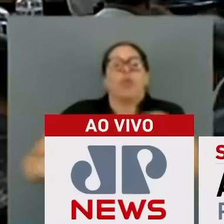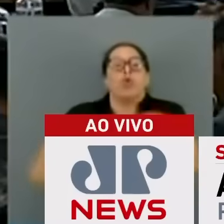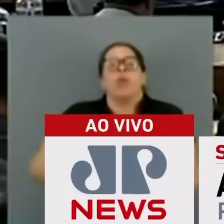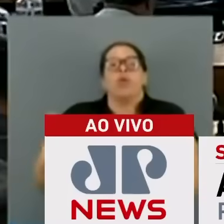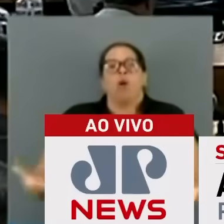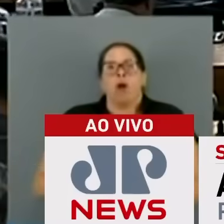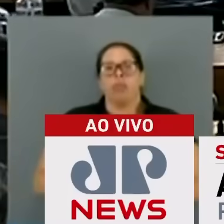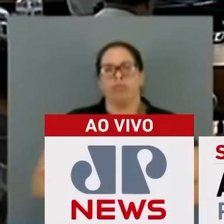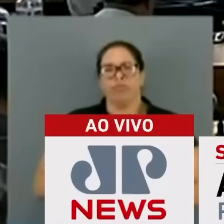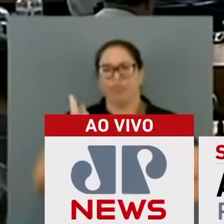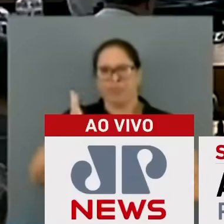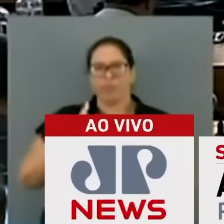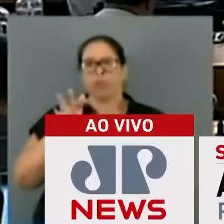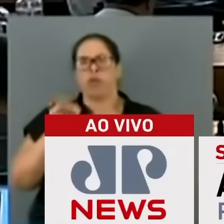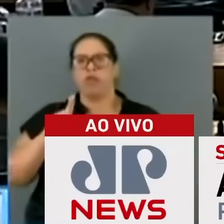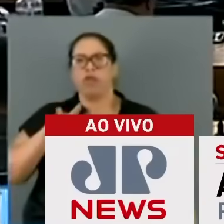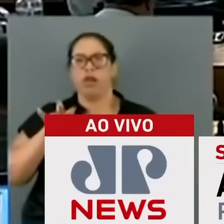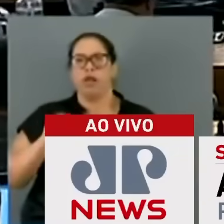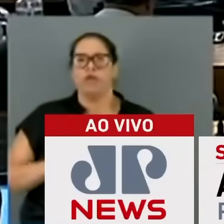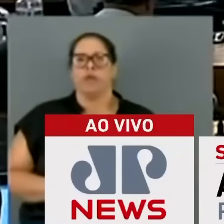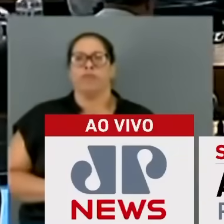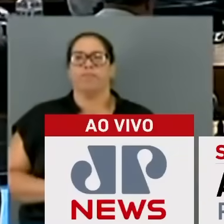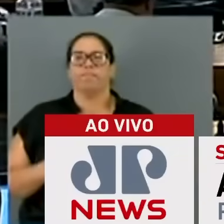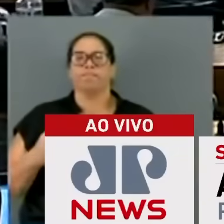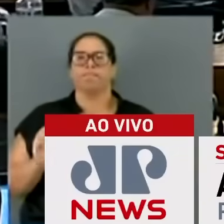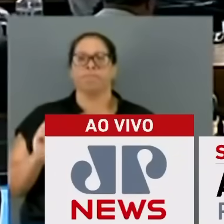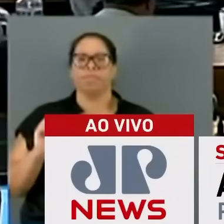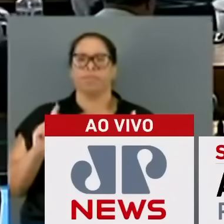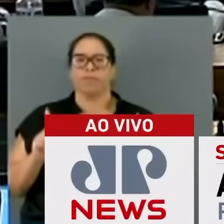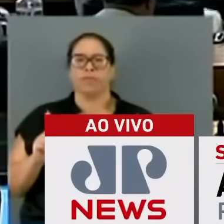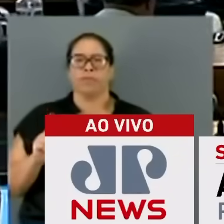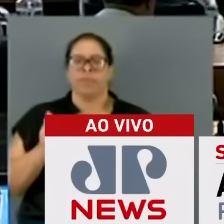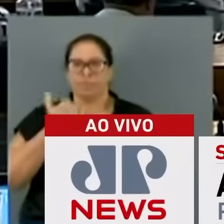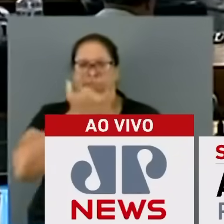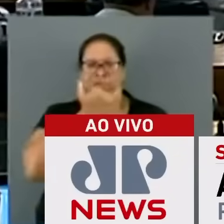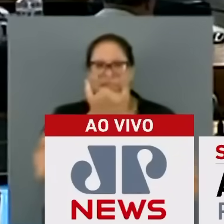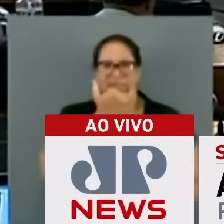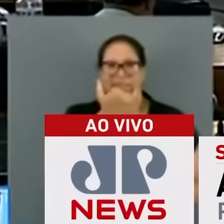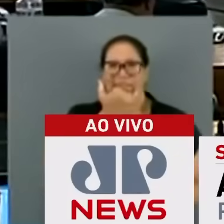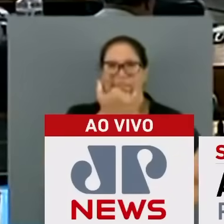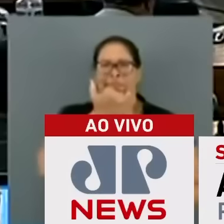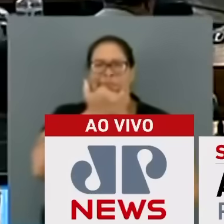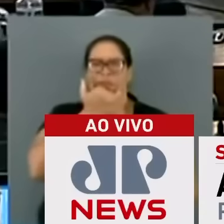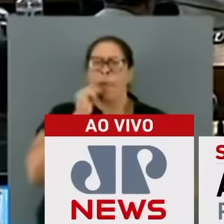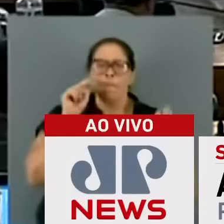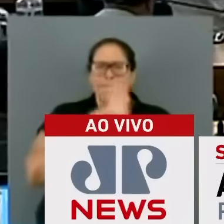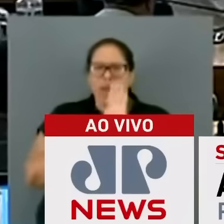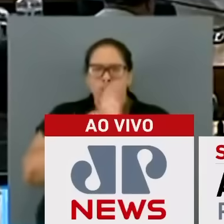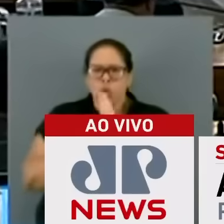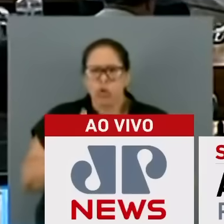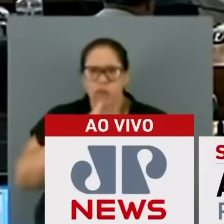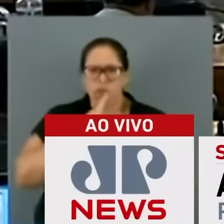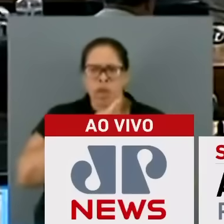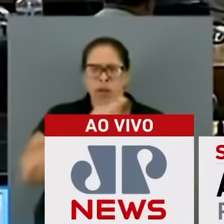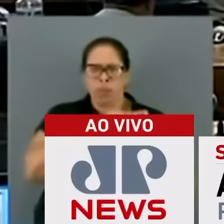Com a palavra o senador Flávio Dino. Bem, vamos lá. Só perdão, muita alegria. Vossa Excelência não fez pergunta, essa pergunta para o doutor